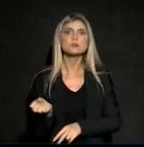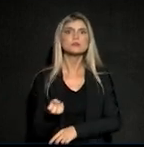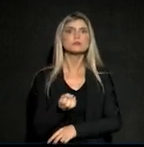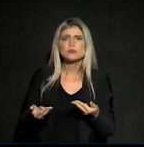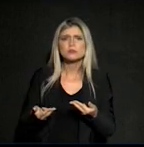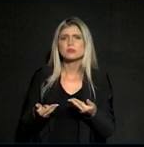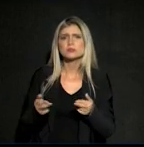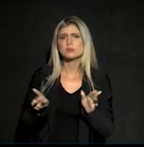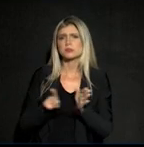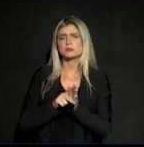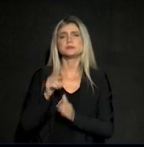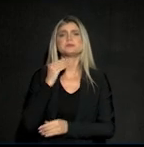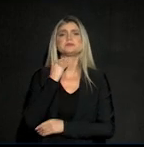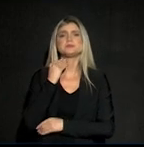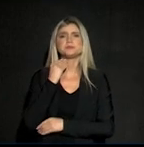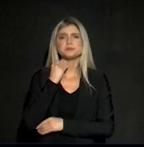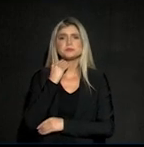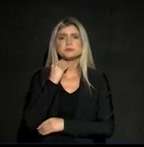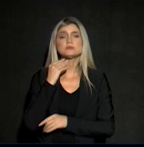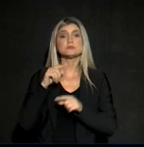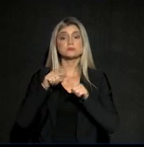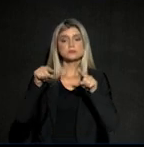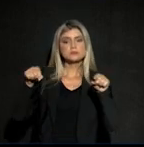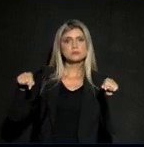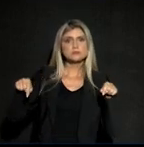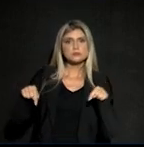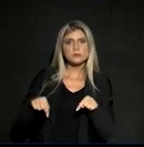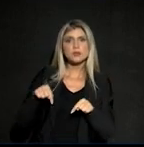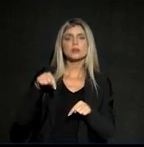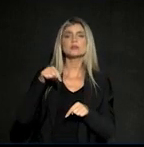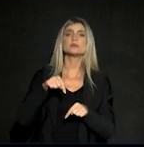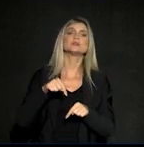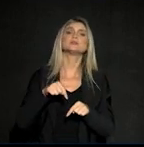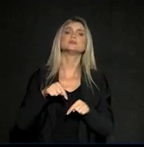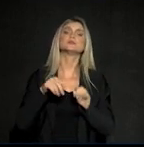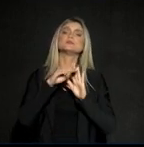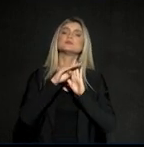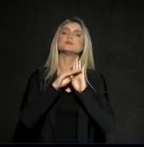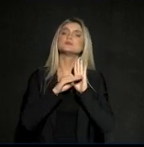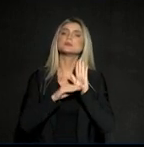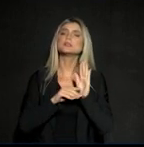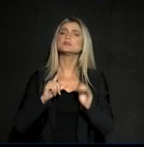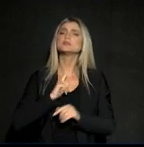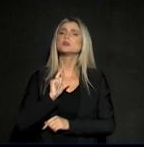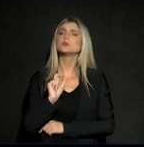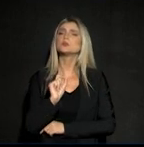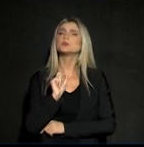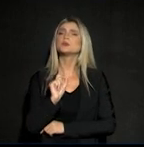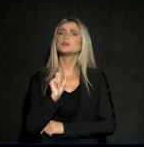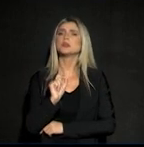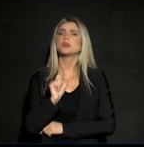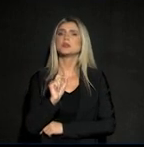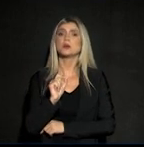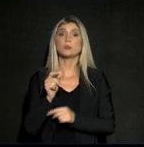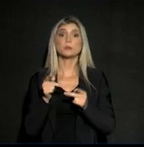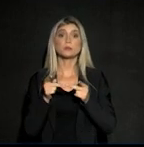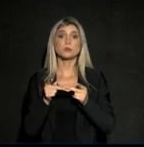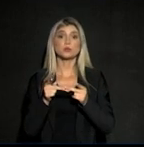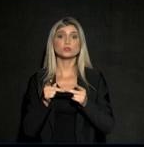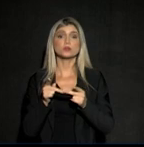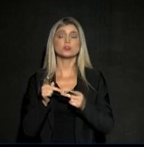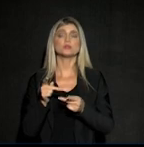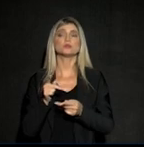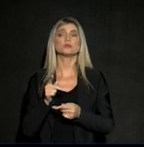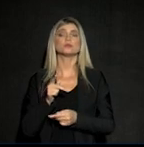multidimensional e aí dentro do mesmo plano indo para o caixa tem tem um passo anterior que foi o projeto de governo digital